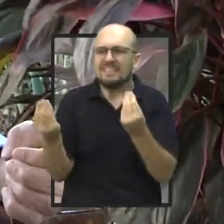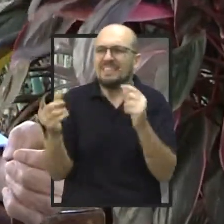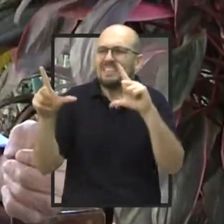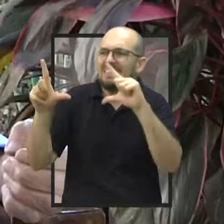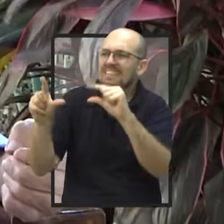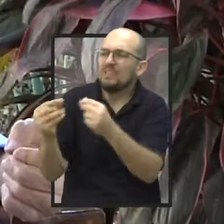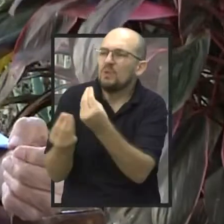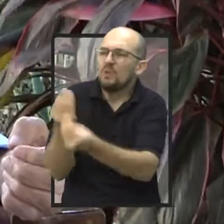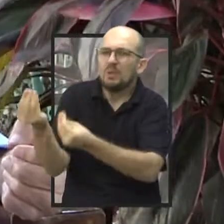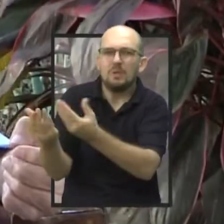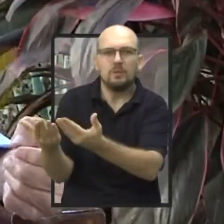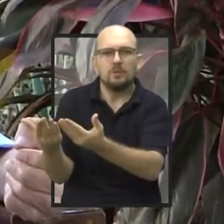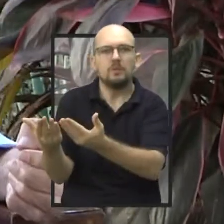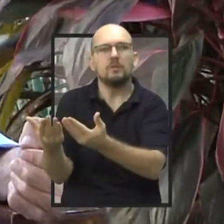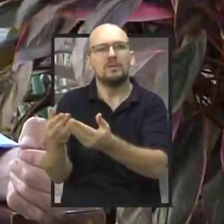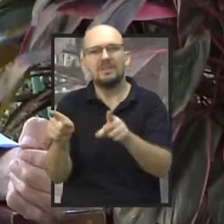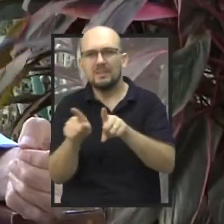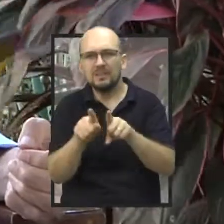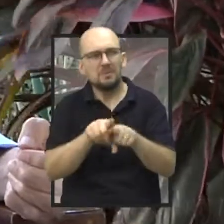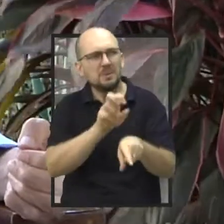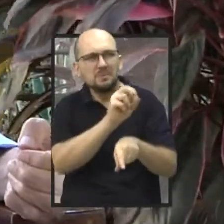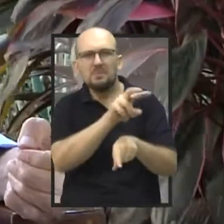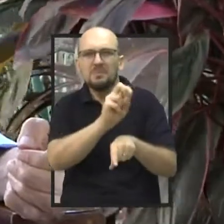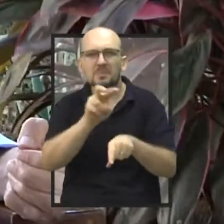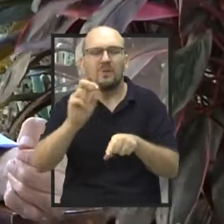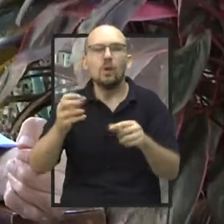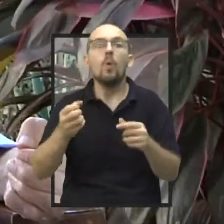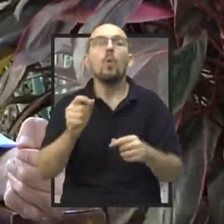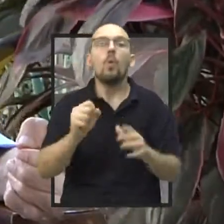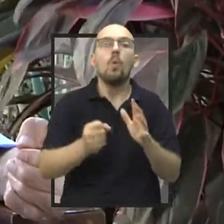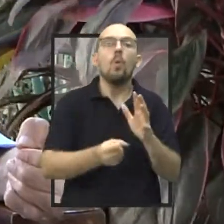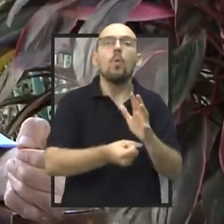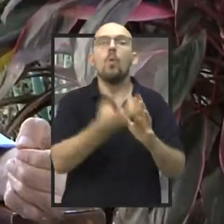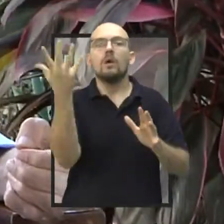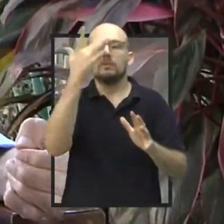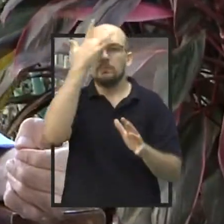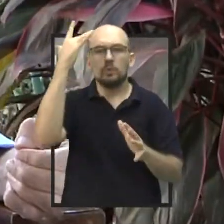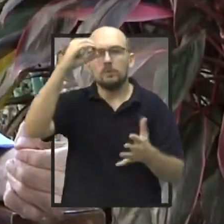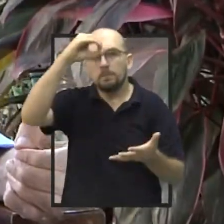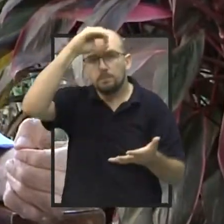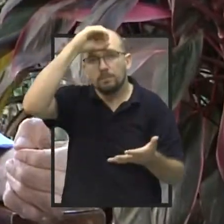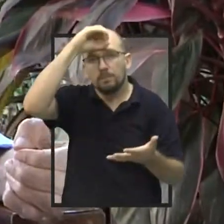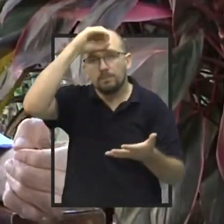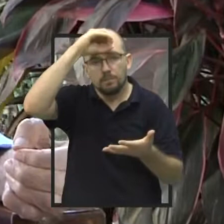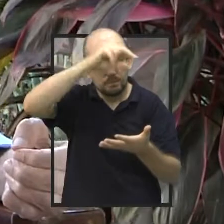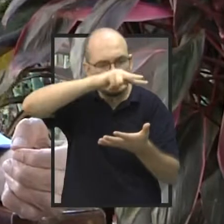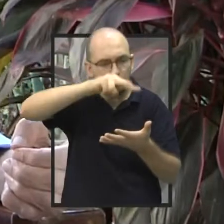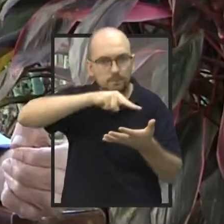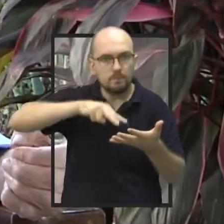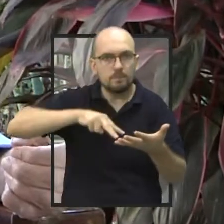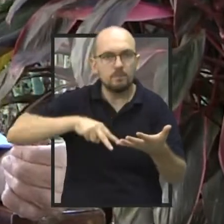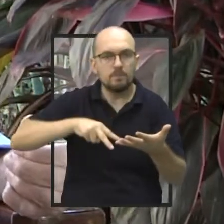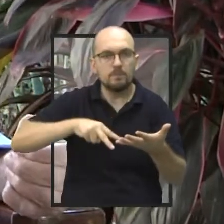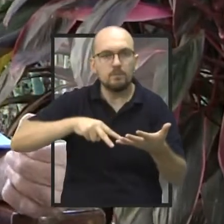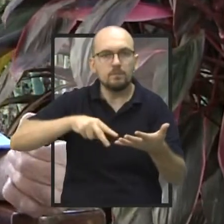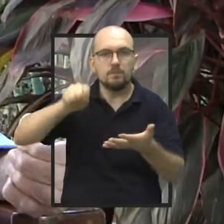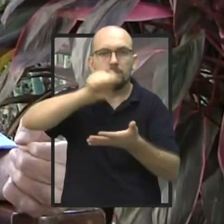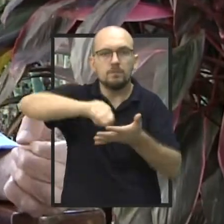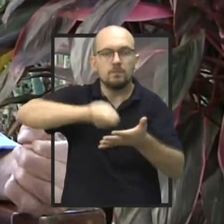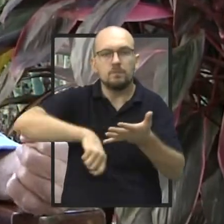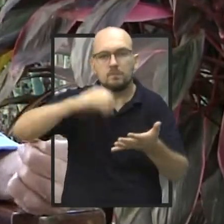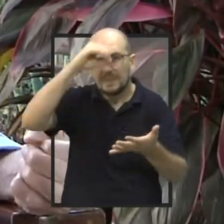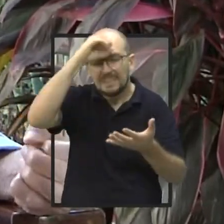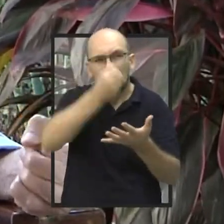pelo índice escandaloso do número de analfabetos brasileiros, pelo